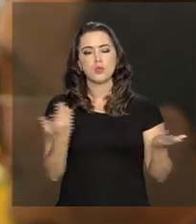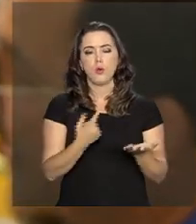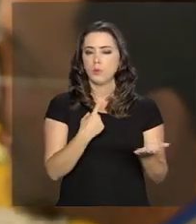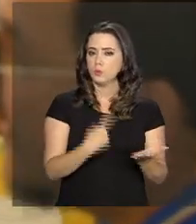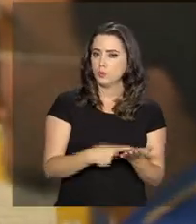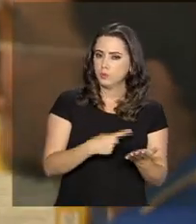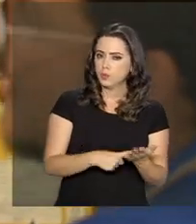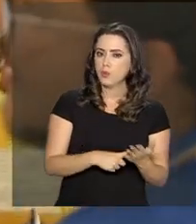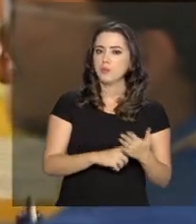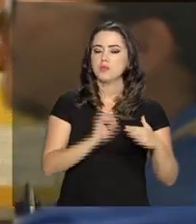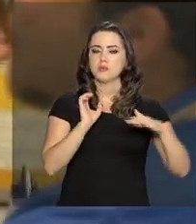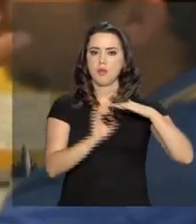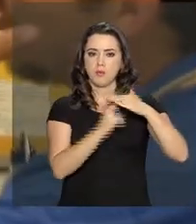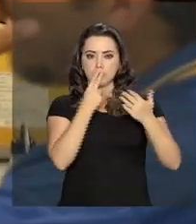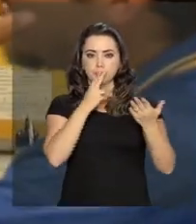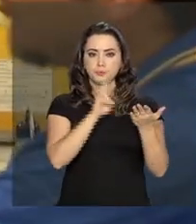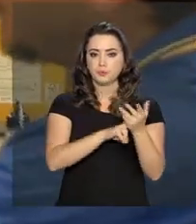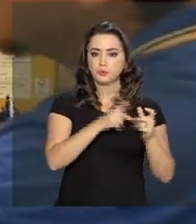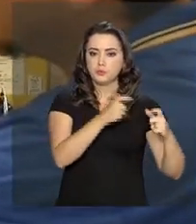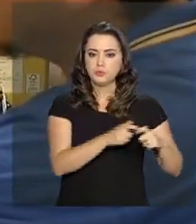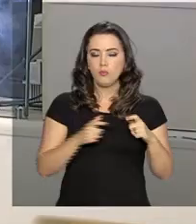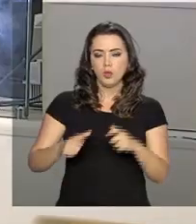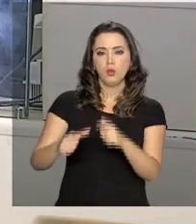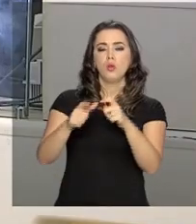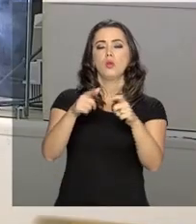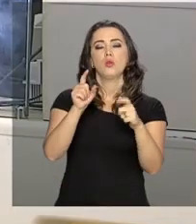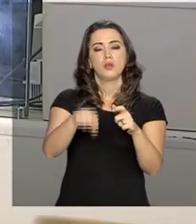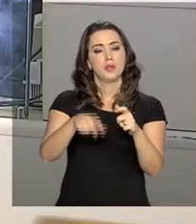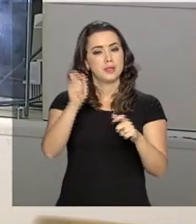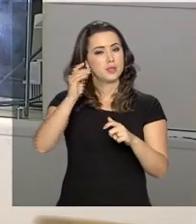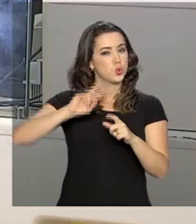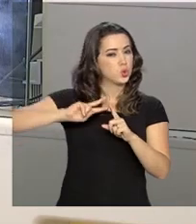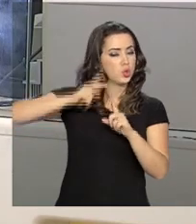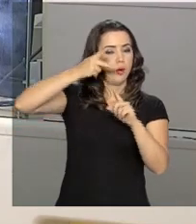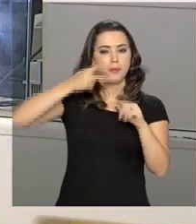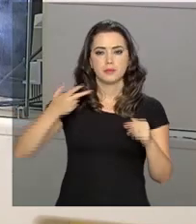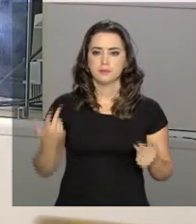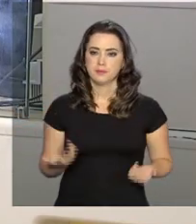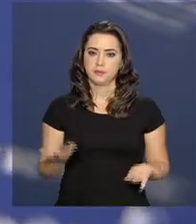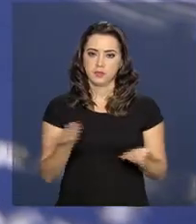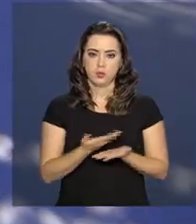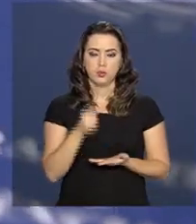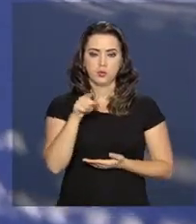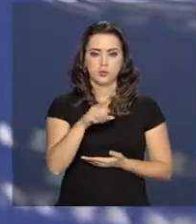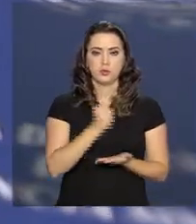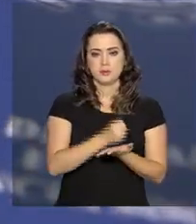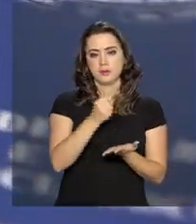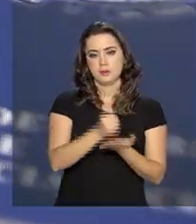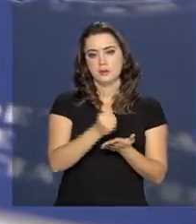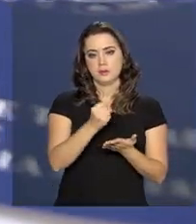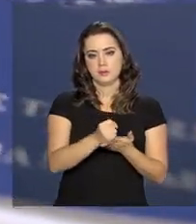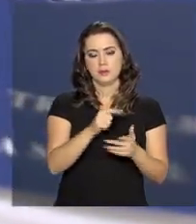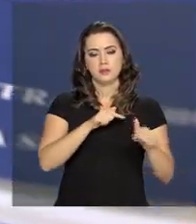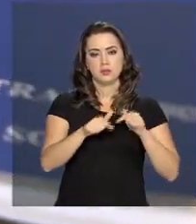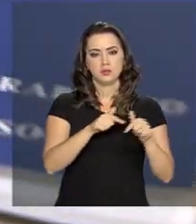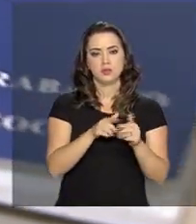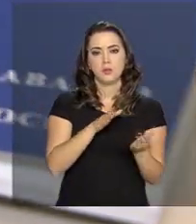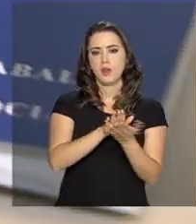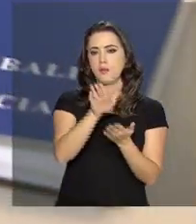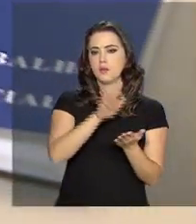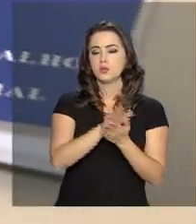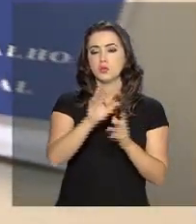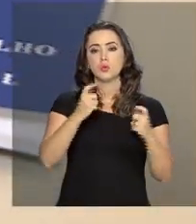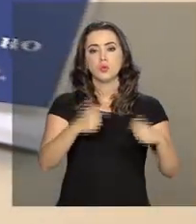o número de pontos de atendimento ao trabalhador brasileiro pode mais que dobrar. Atualmente, as carteiras profissionais são emitidas